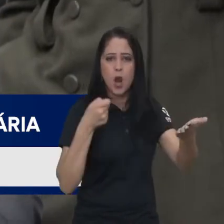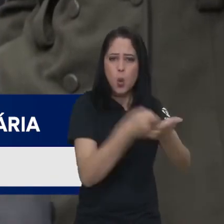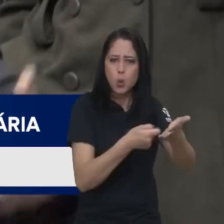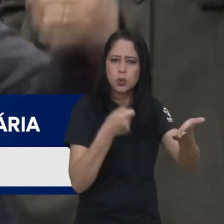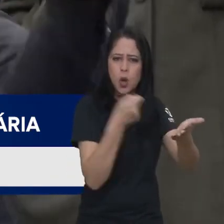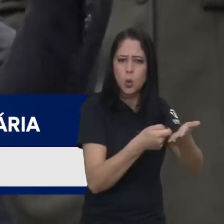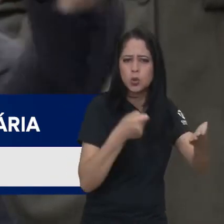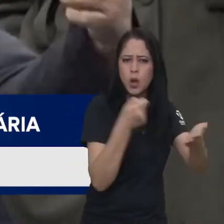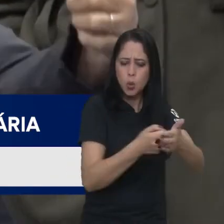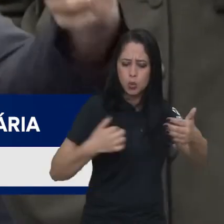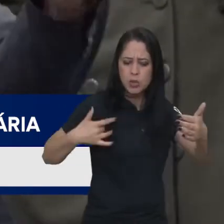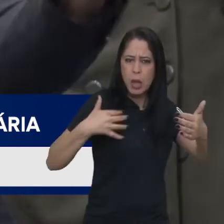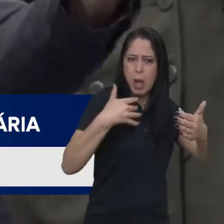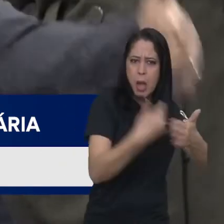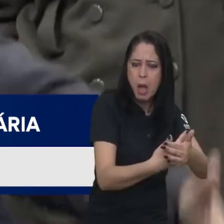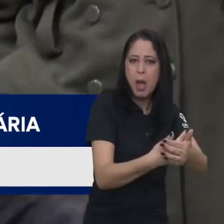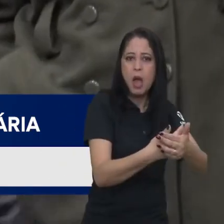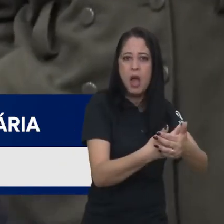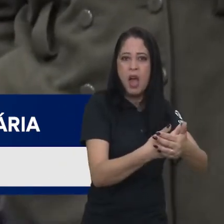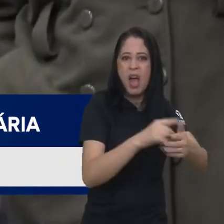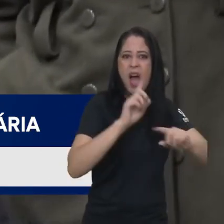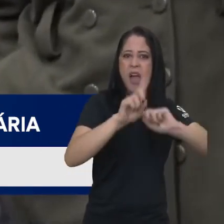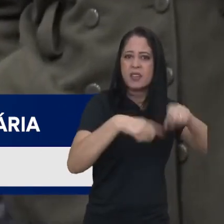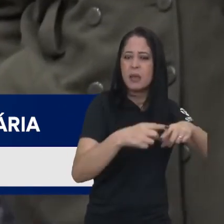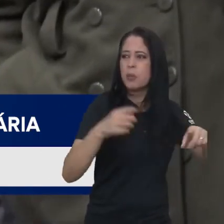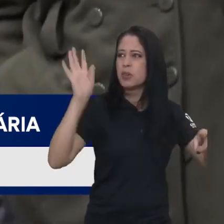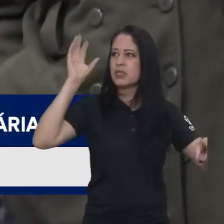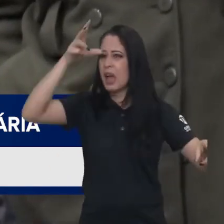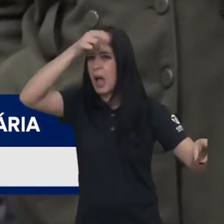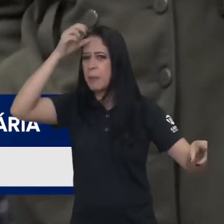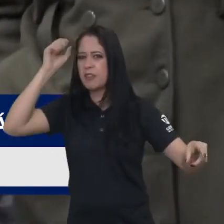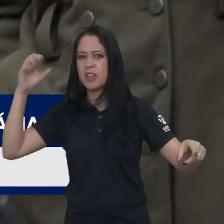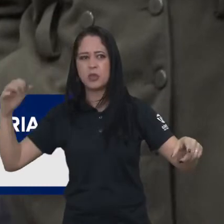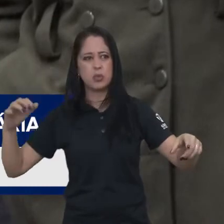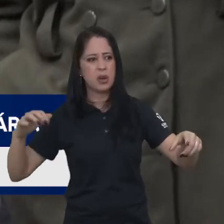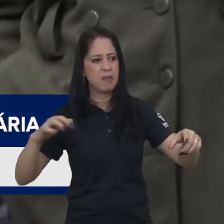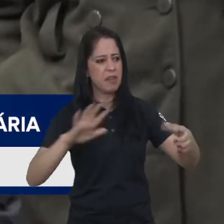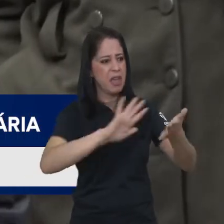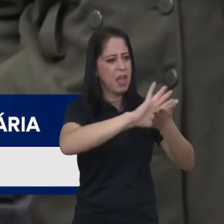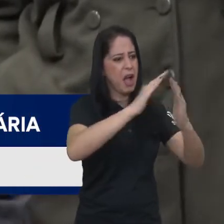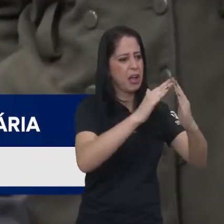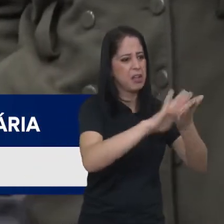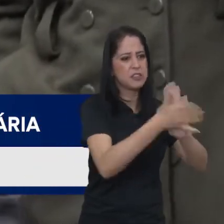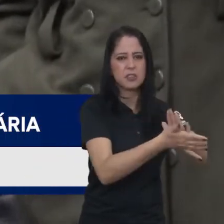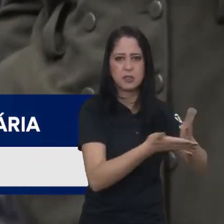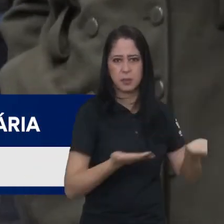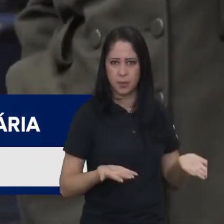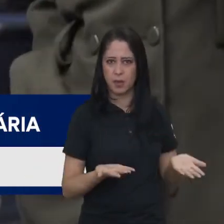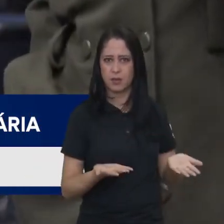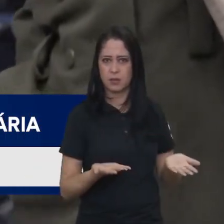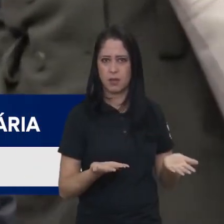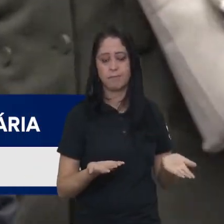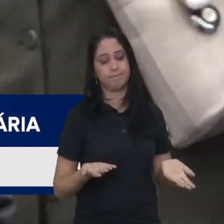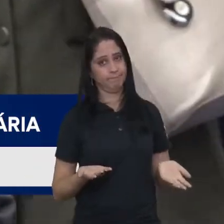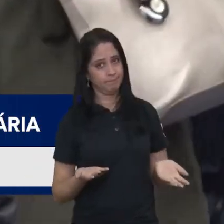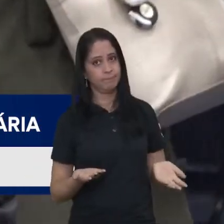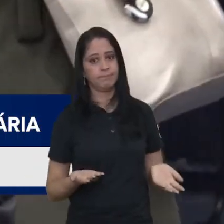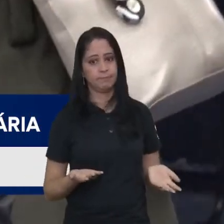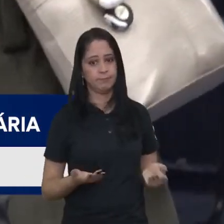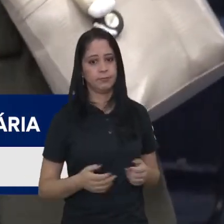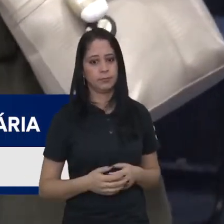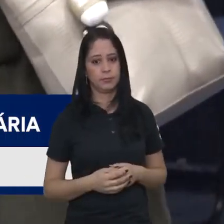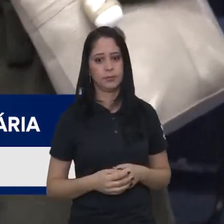ter uma casa e, de repente, chega uma máquina lá e derruba a casa daquela pessoa e que cada um de nós se coloque no lugar dessas pessoas.